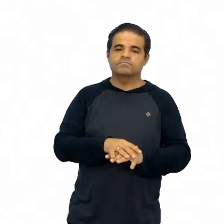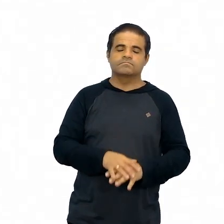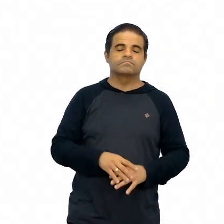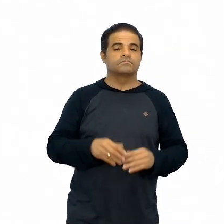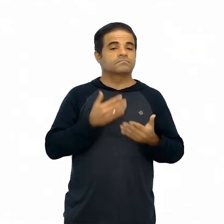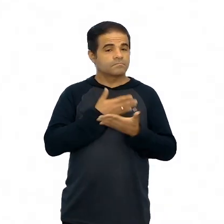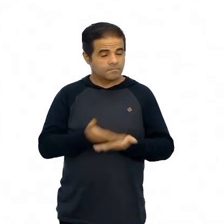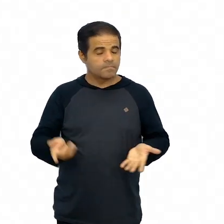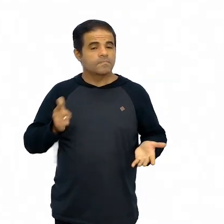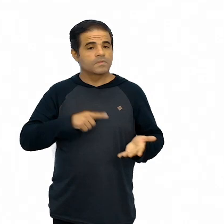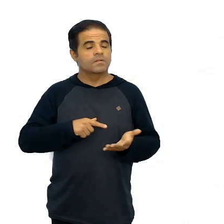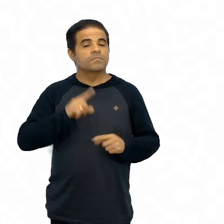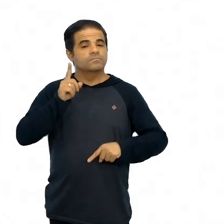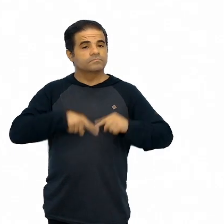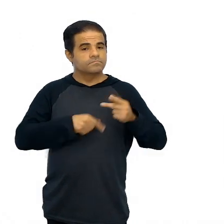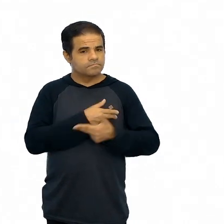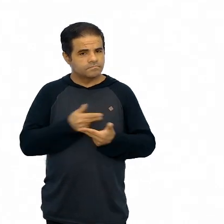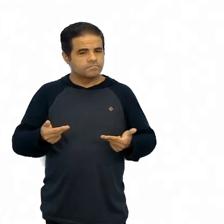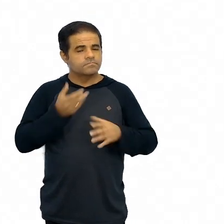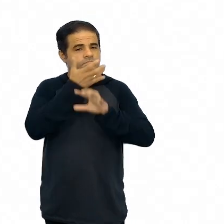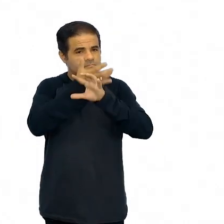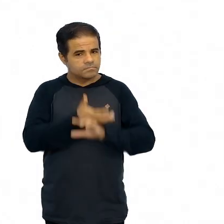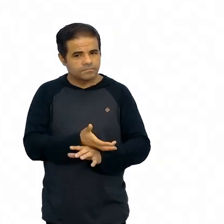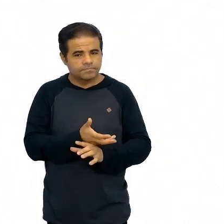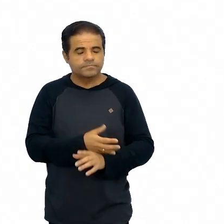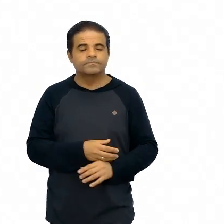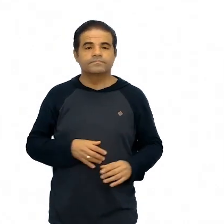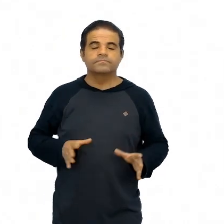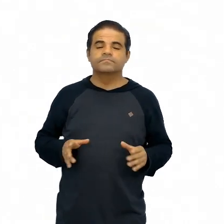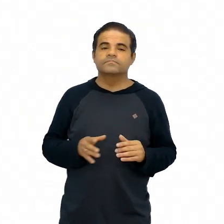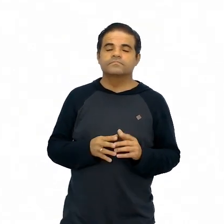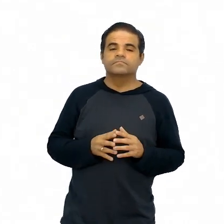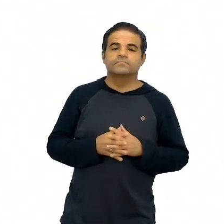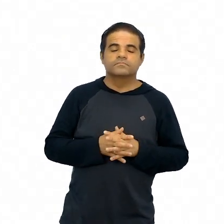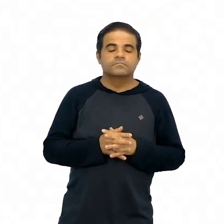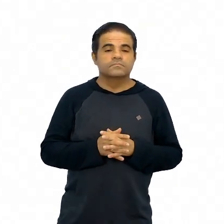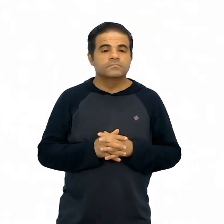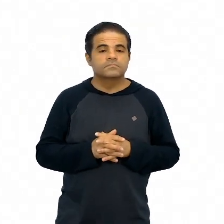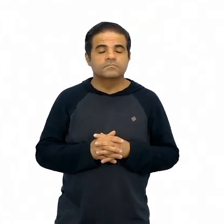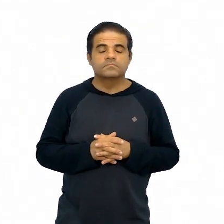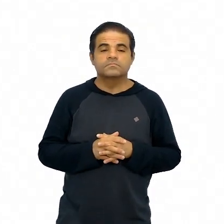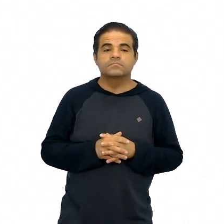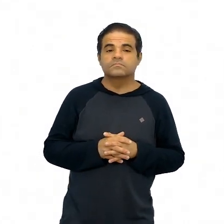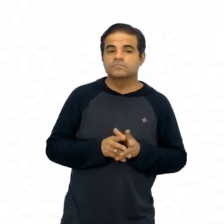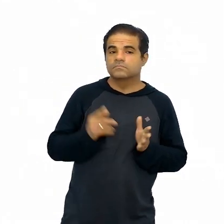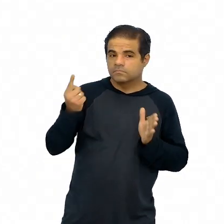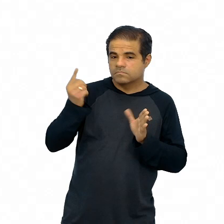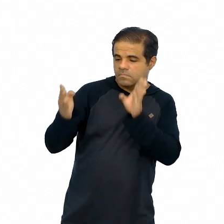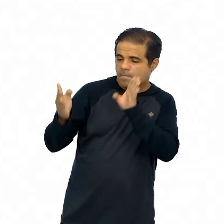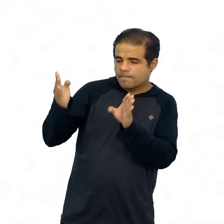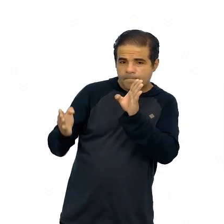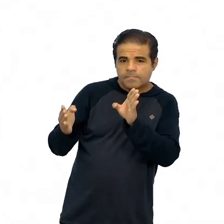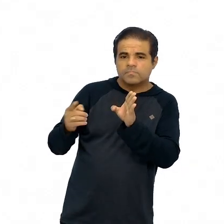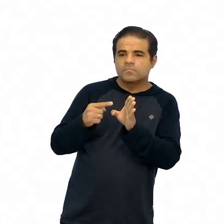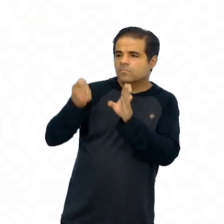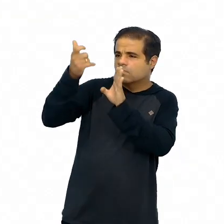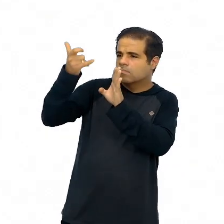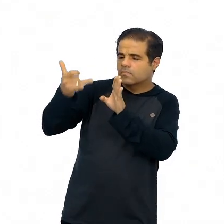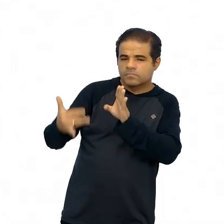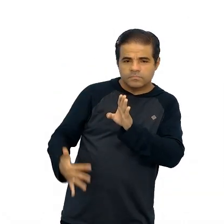de matemática, é componente curricular. Então, esse primeiro bloco, que